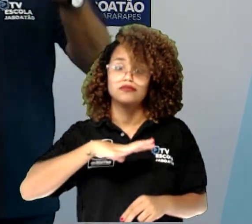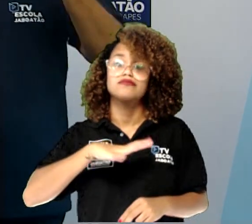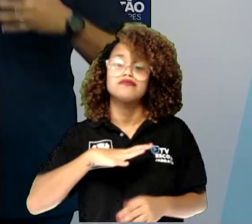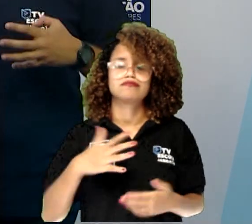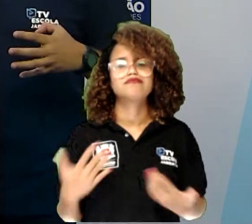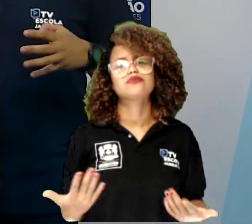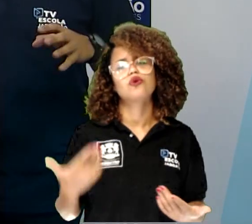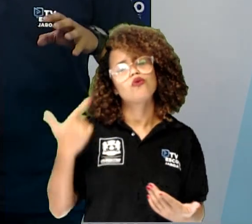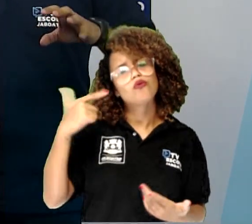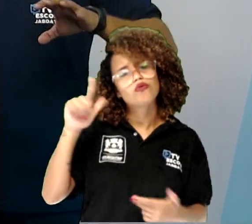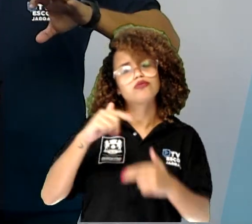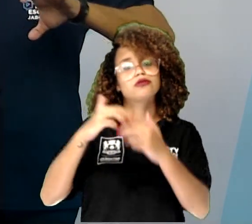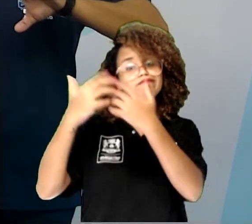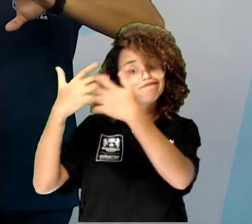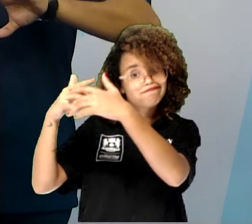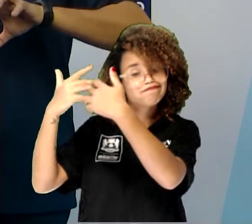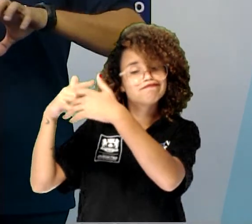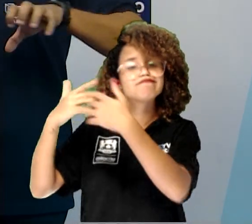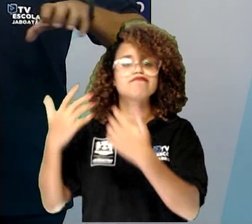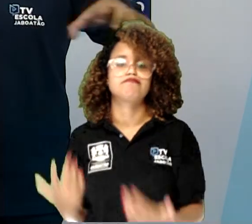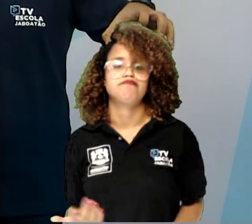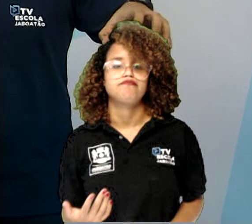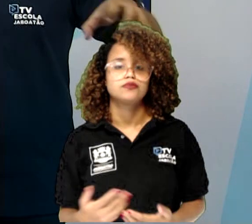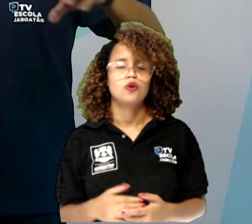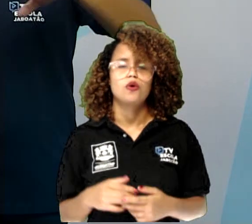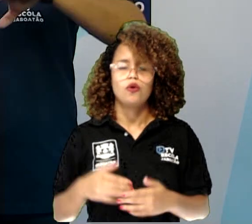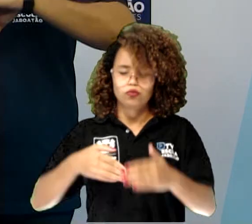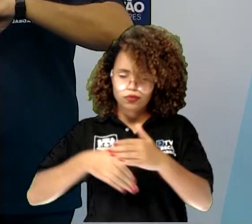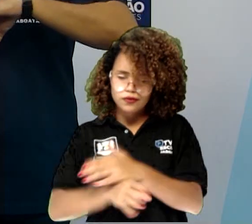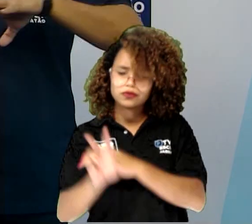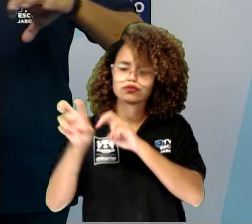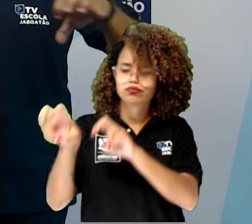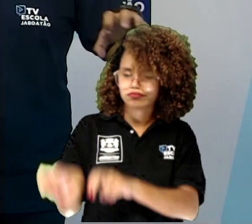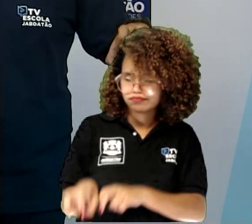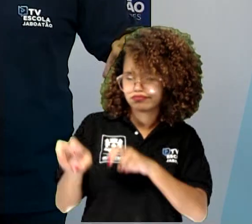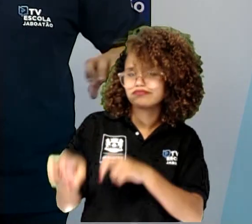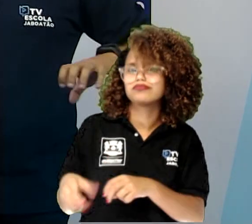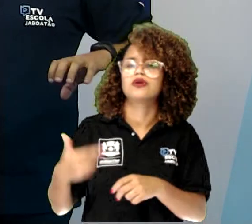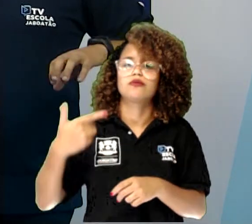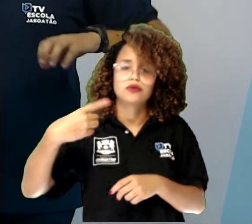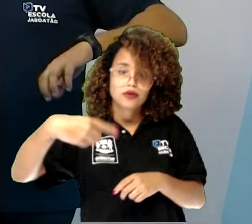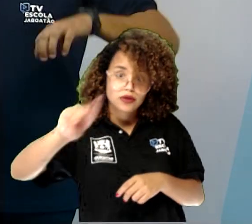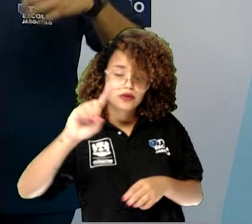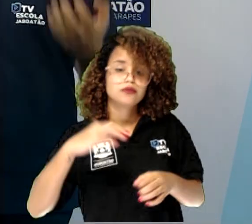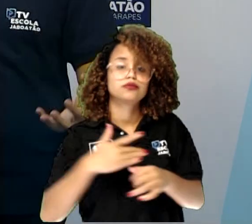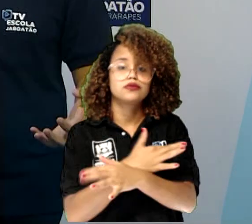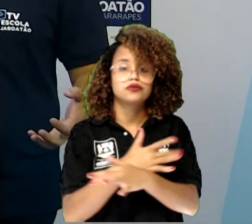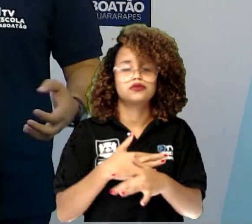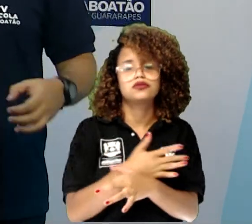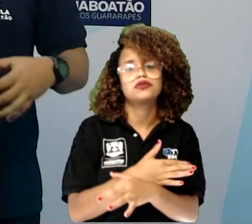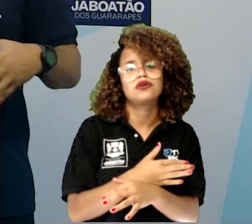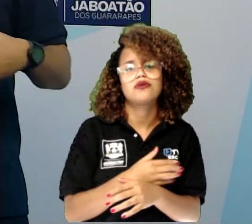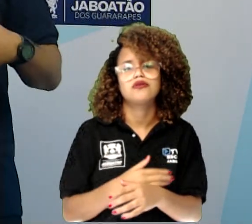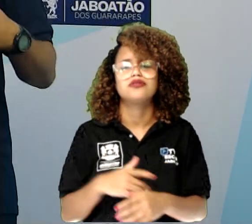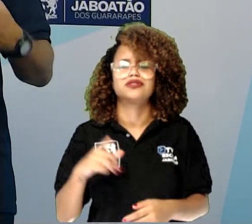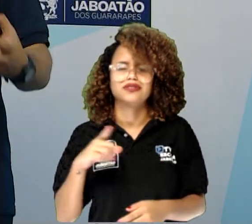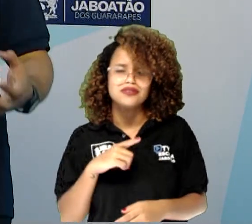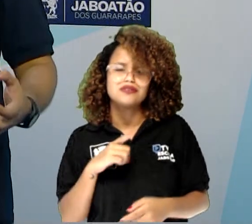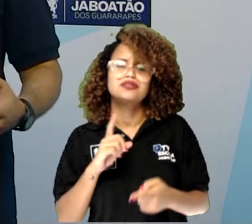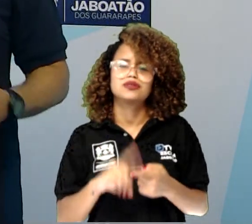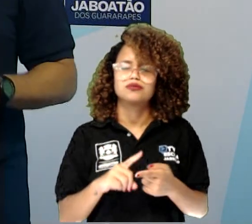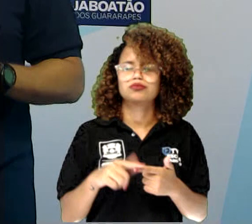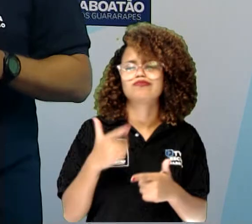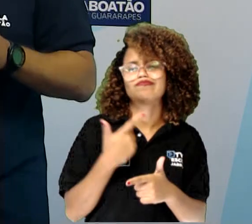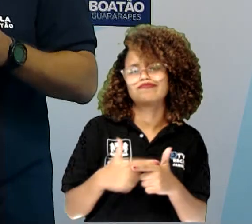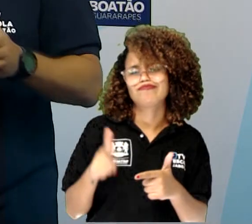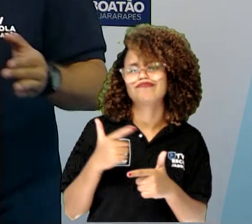Então é uma outra reflexão. O êxodo rural, a saída do campo para a cidade, foi acompanhado também desses